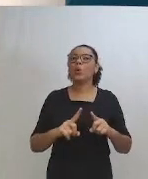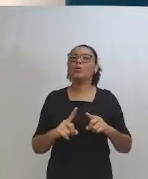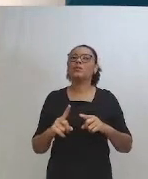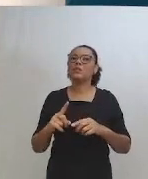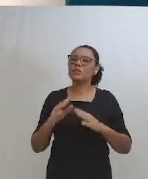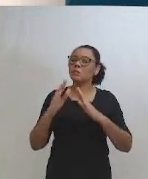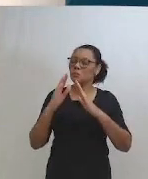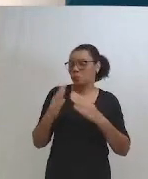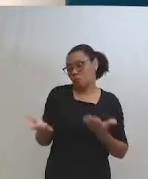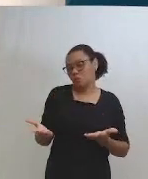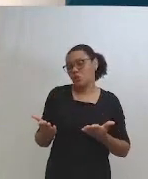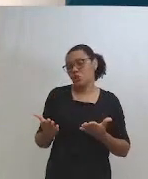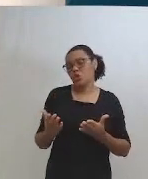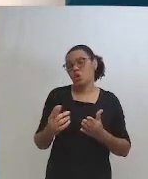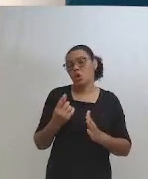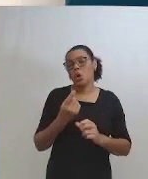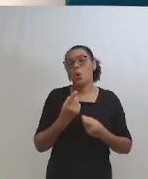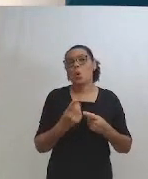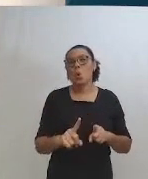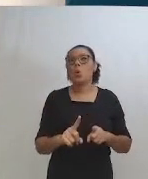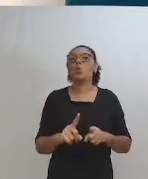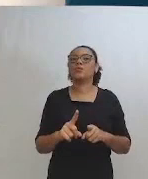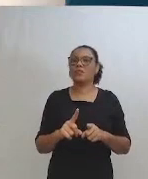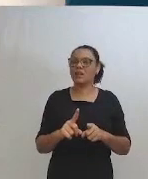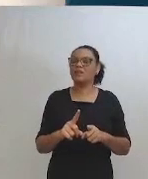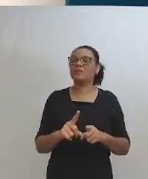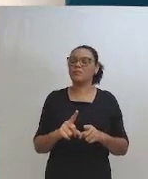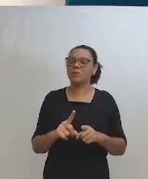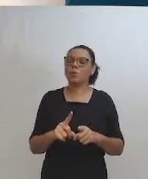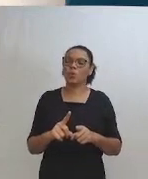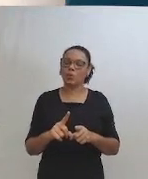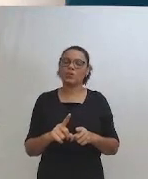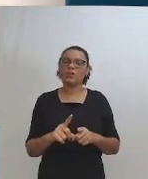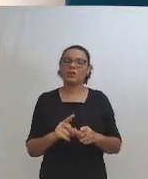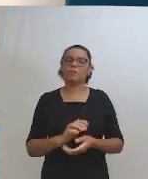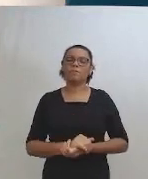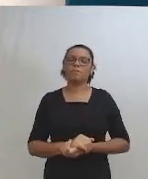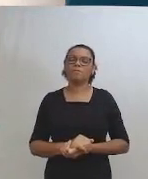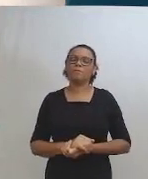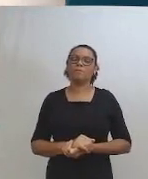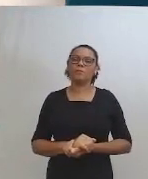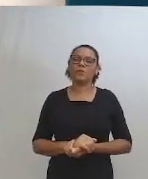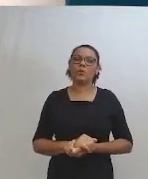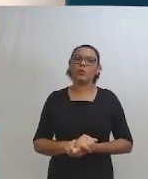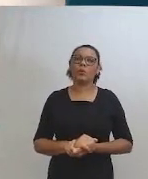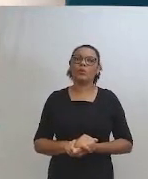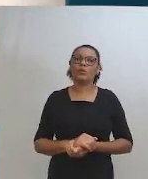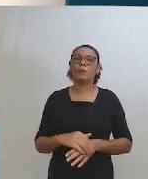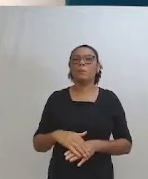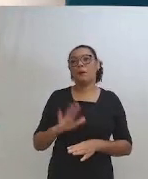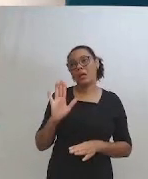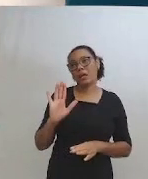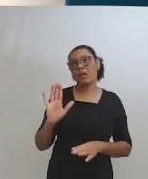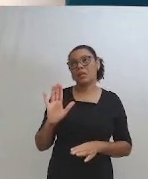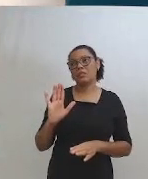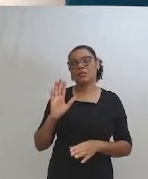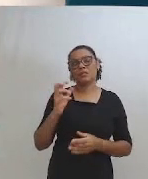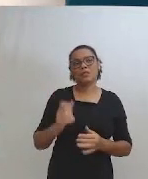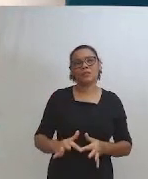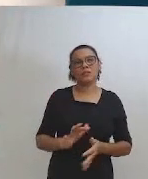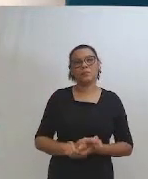trata de agravo regimental? É verdade. Não é? Ainda tem a... Não sei se tem pertinência. Eu estou buscando aqui o